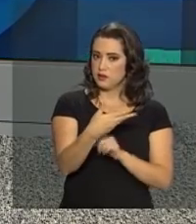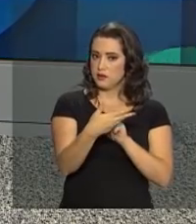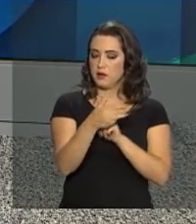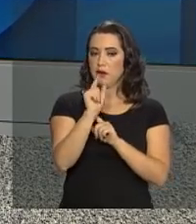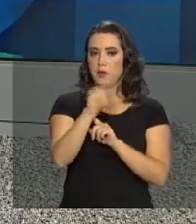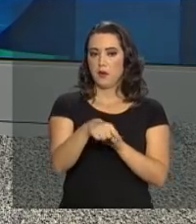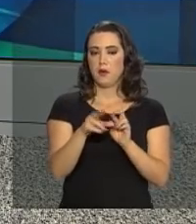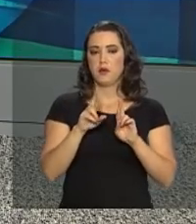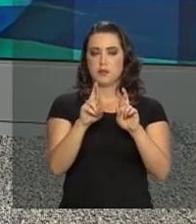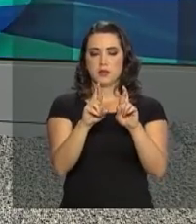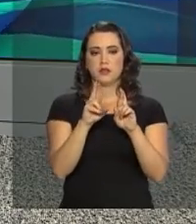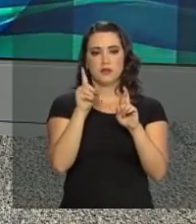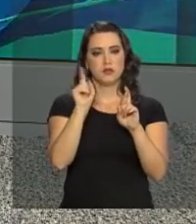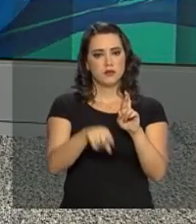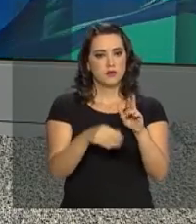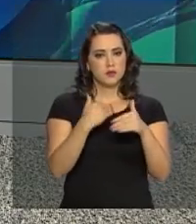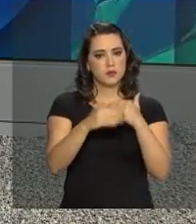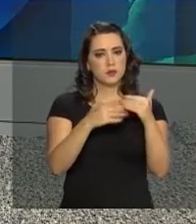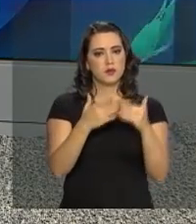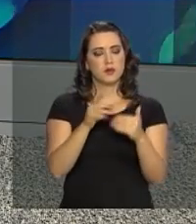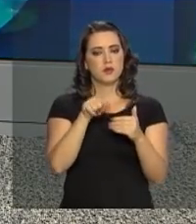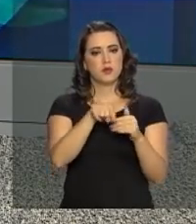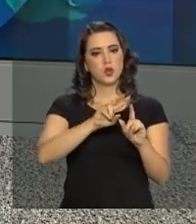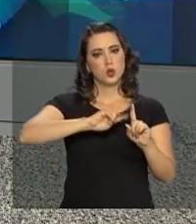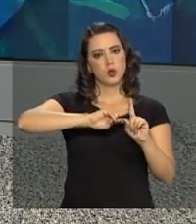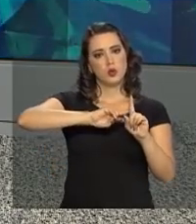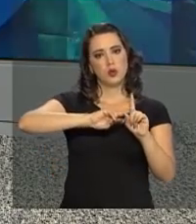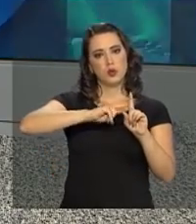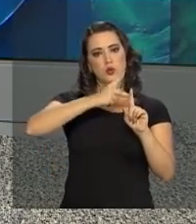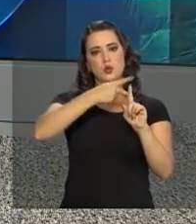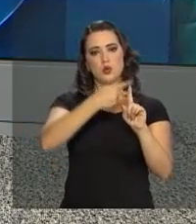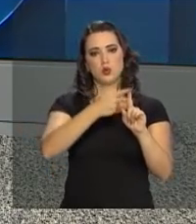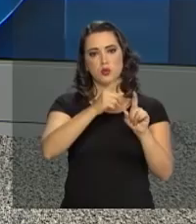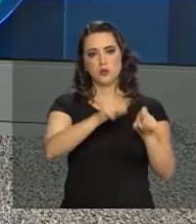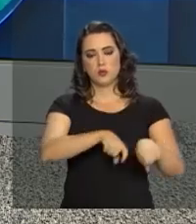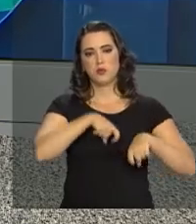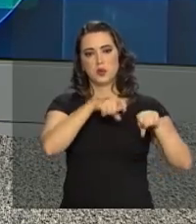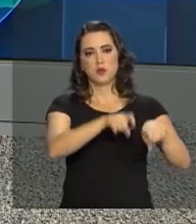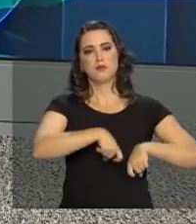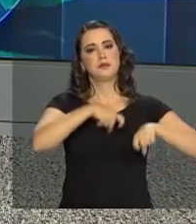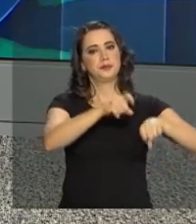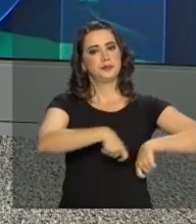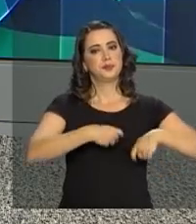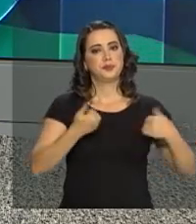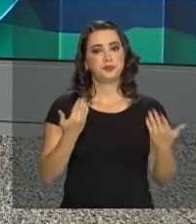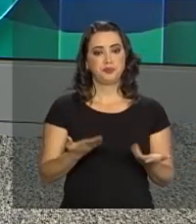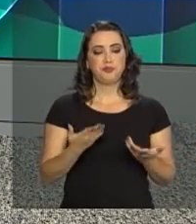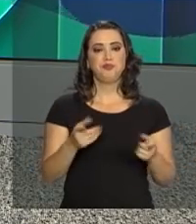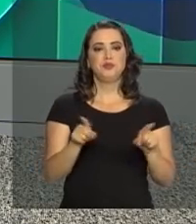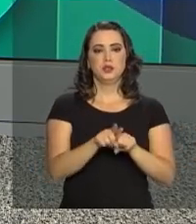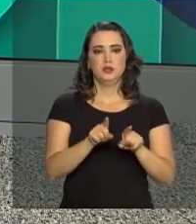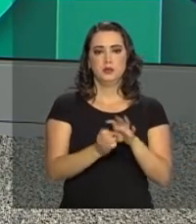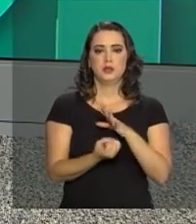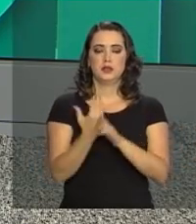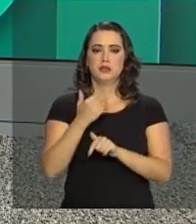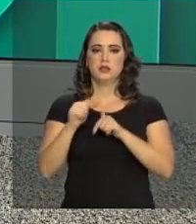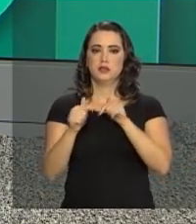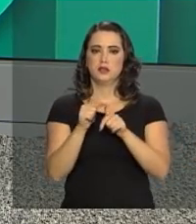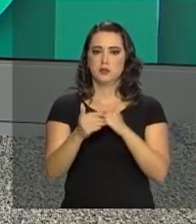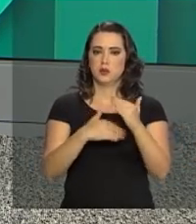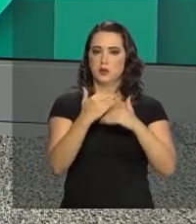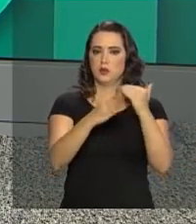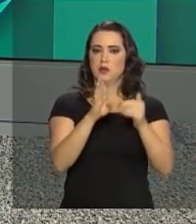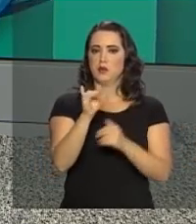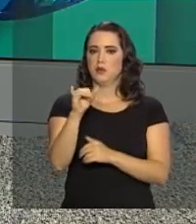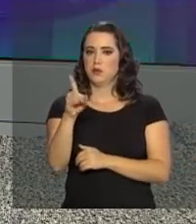2023. Com a medida, a expectativa é de que o setor praticamente dobre a produção. Além de gerar empregos, o aumento